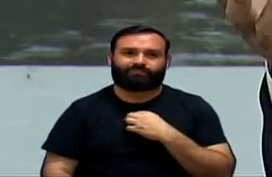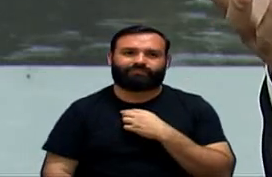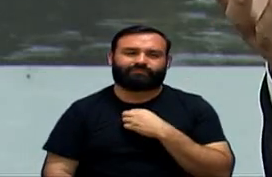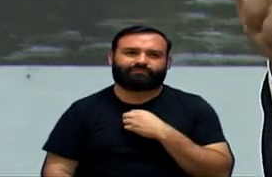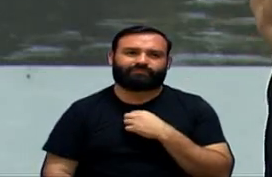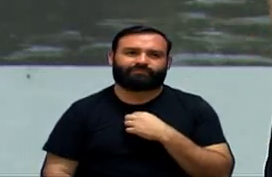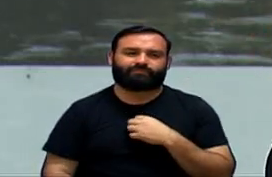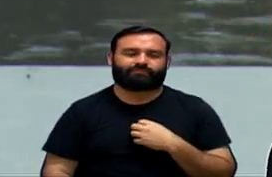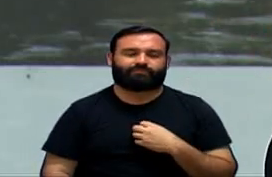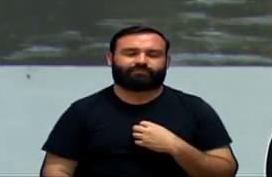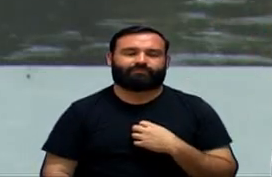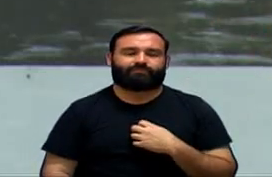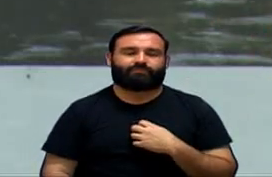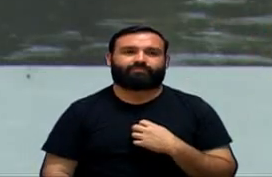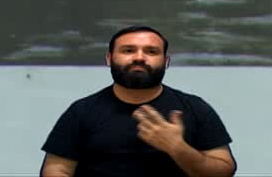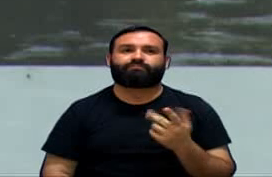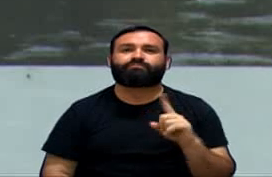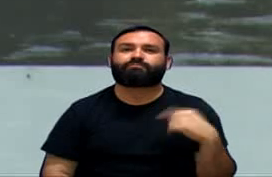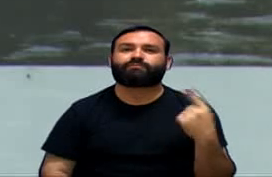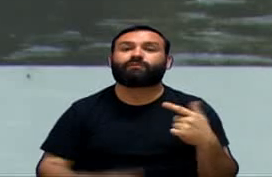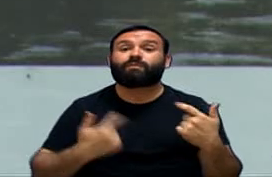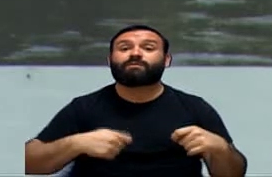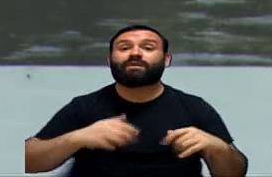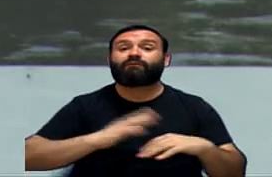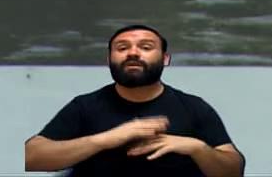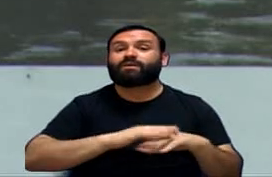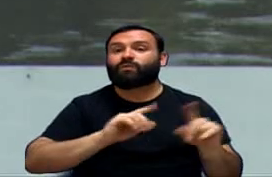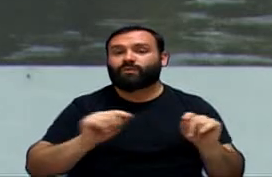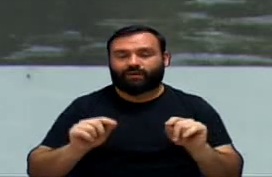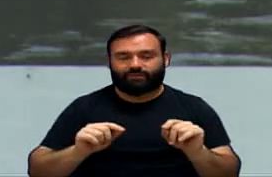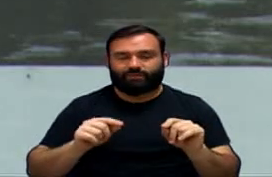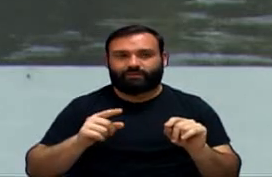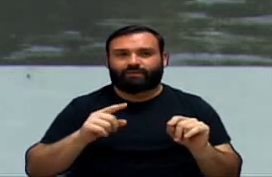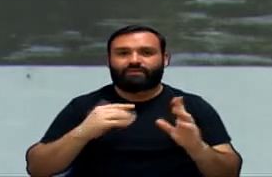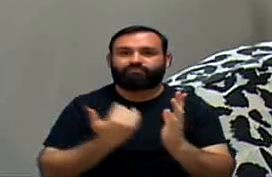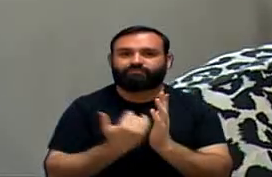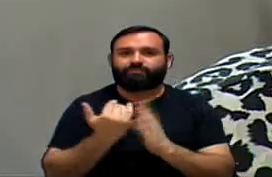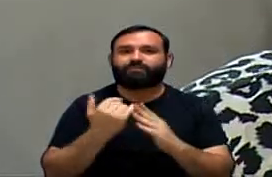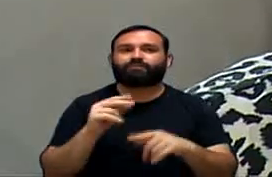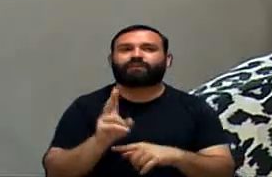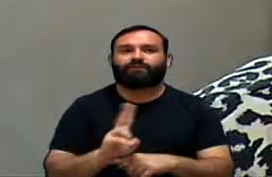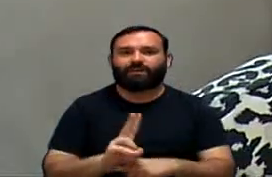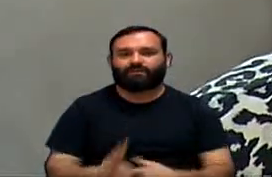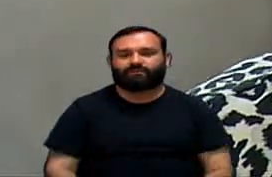saúde pública que que a gente precisa fazer a intensificar